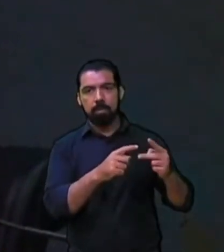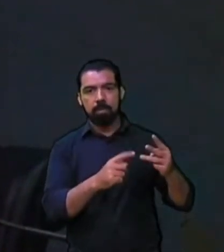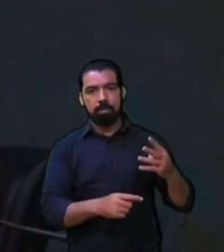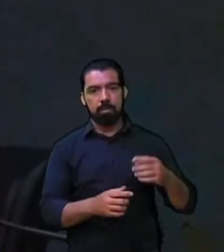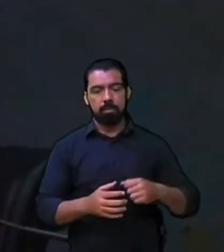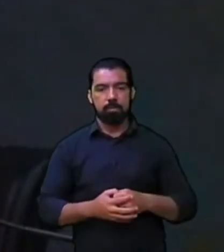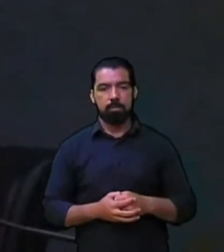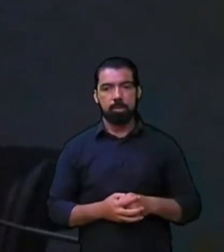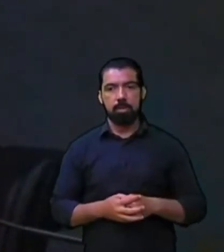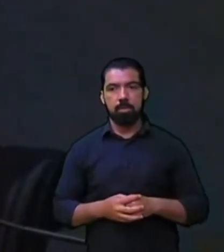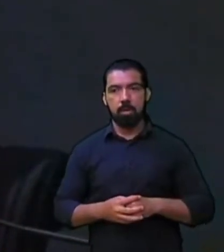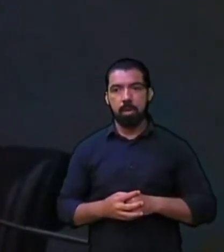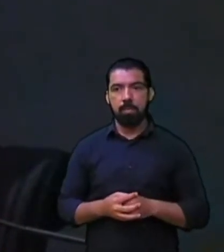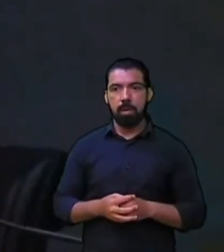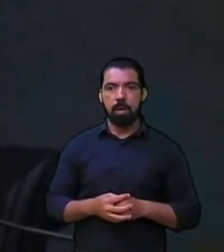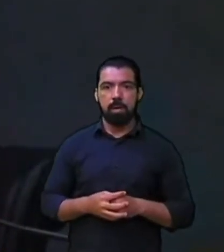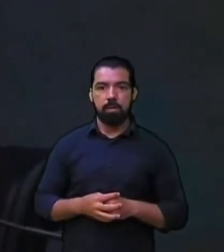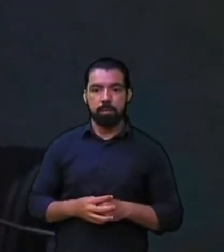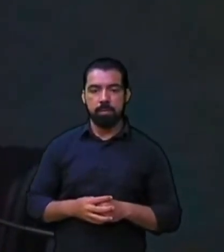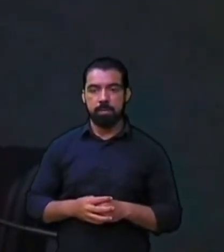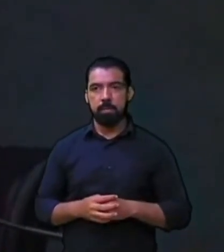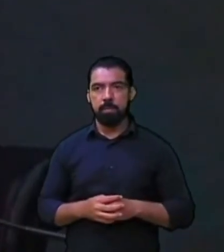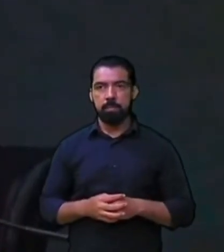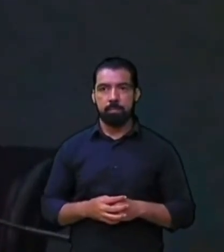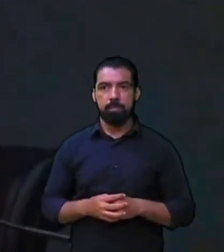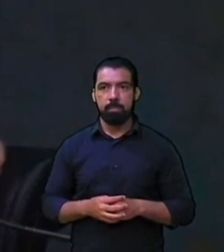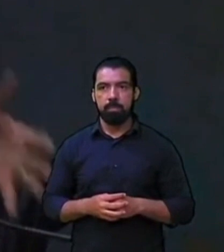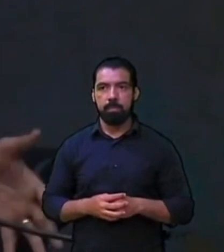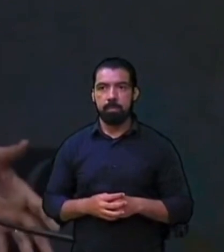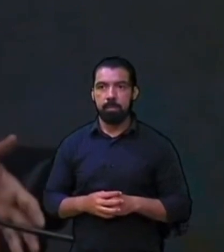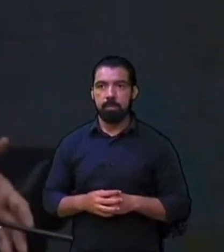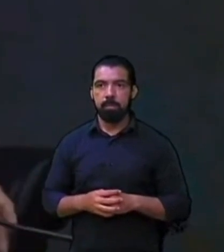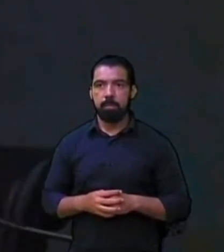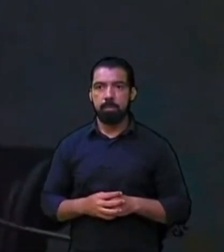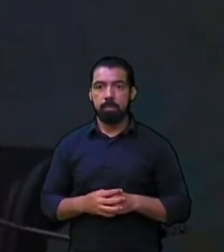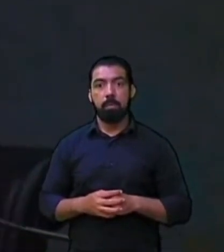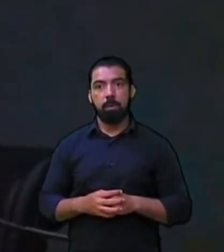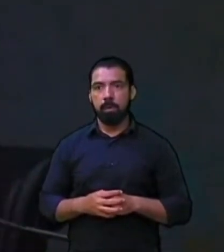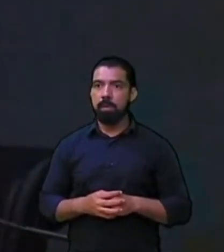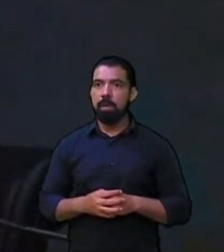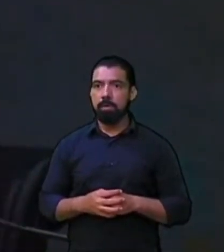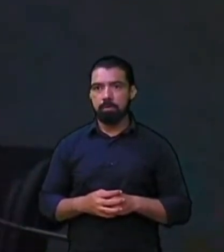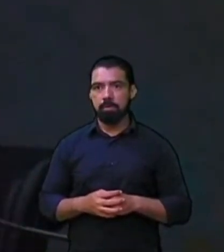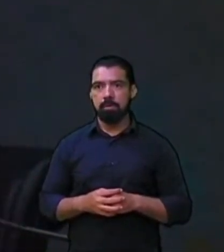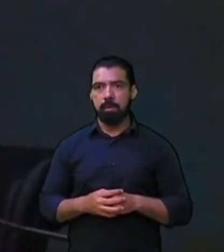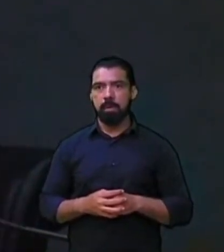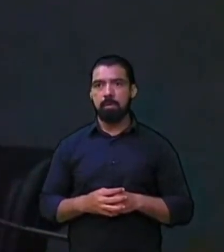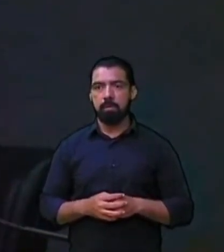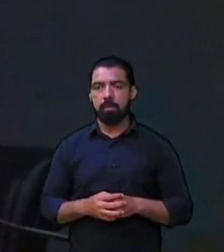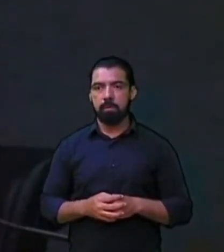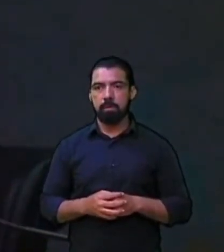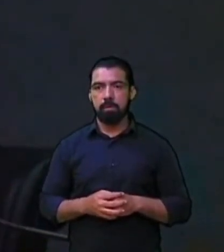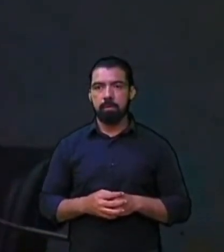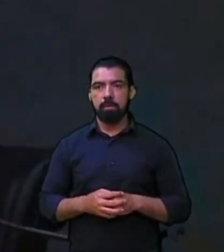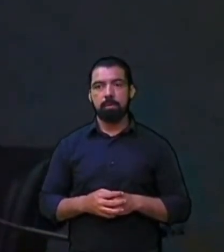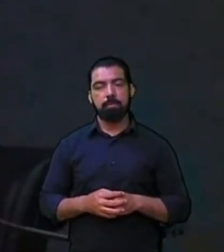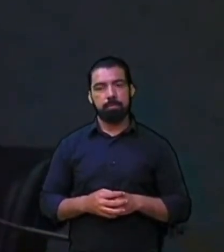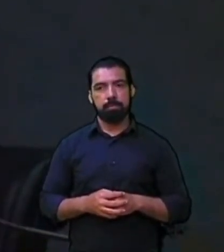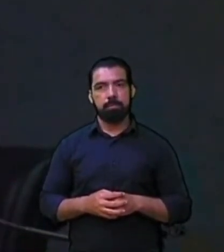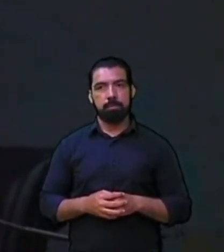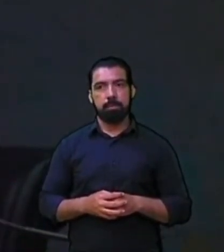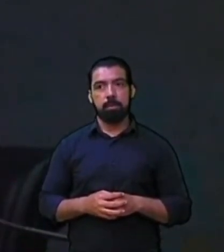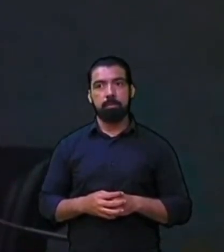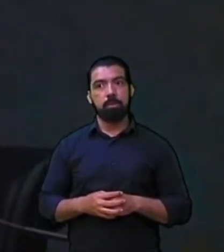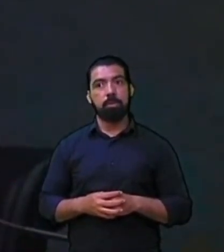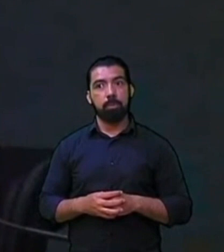não tem nada de política nisso de que a b ou c influenciou não se a chapa tivesse